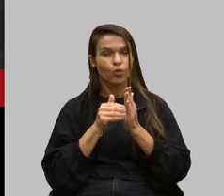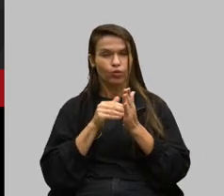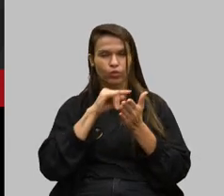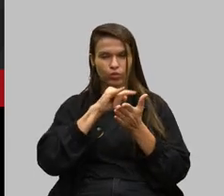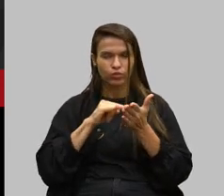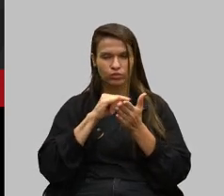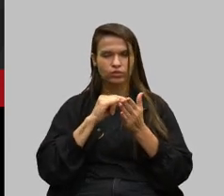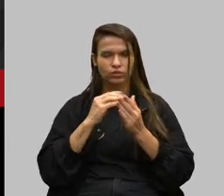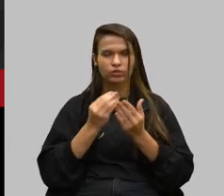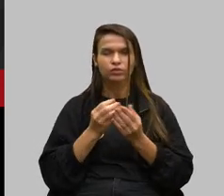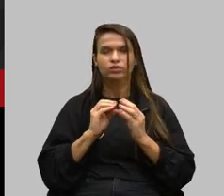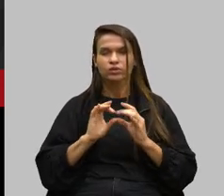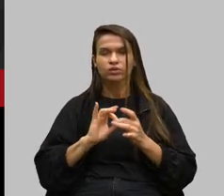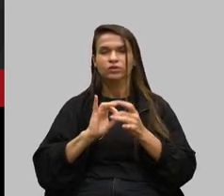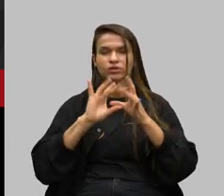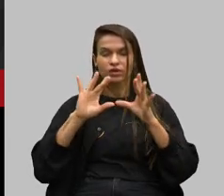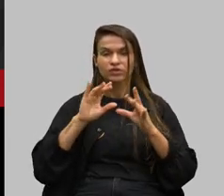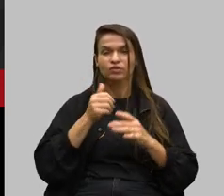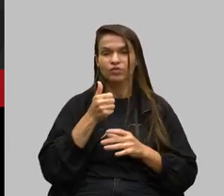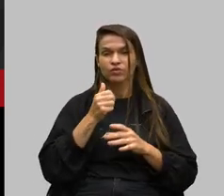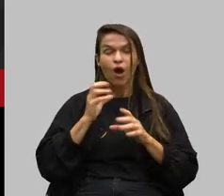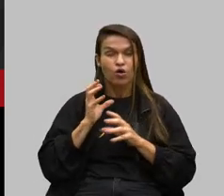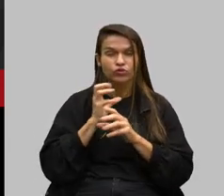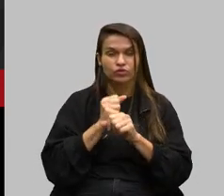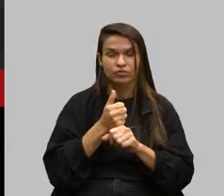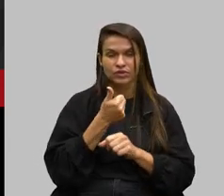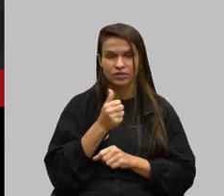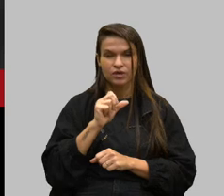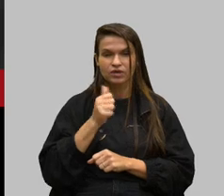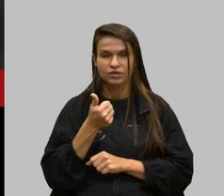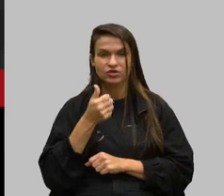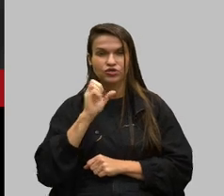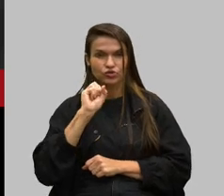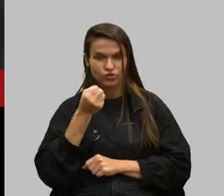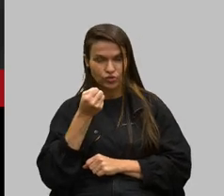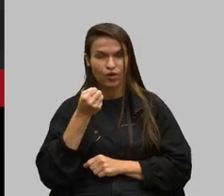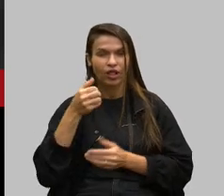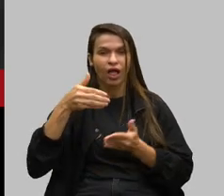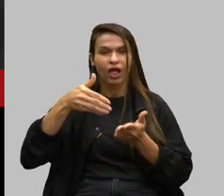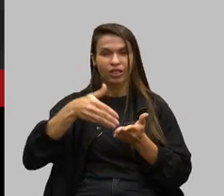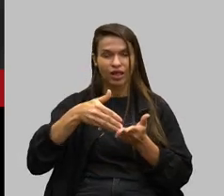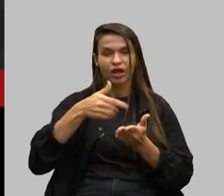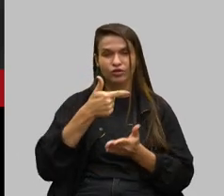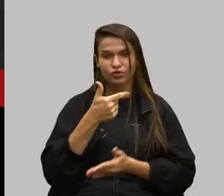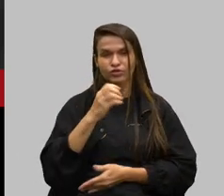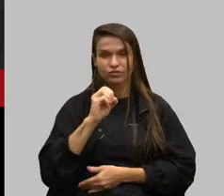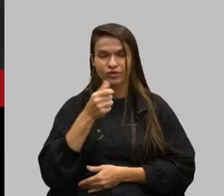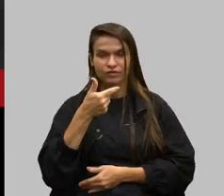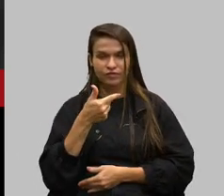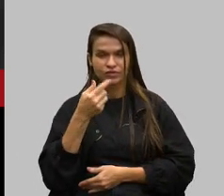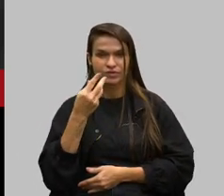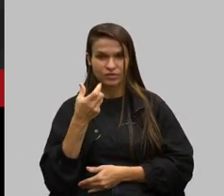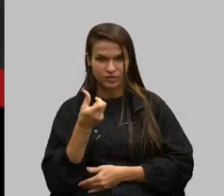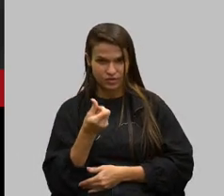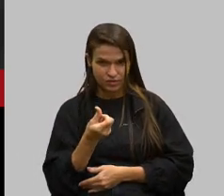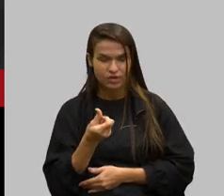são 118 anos do acero que até 2 26